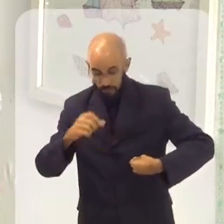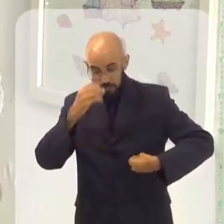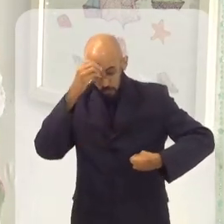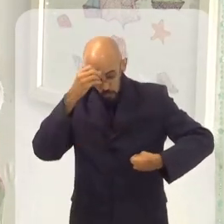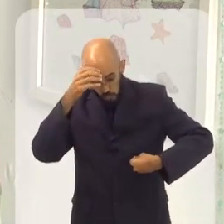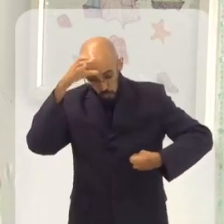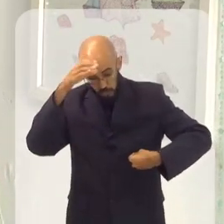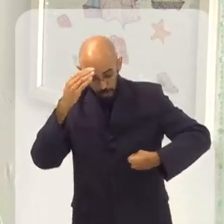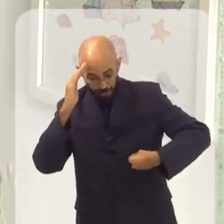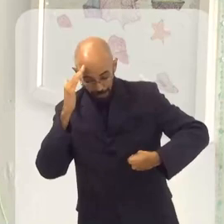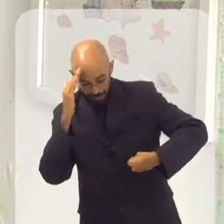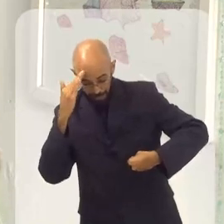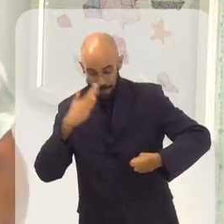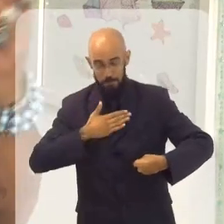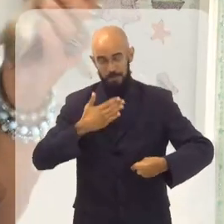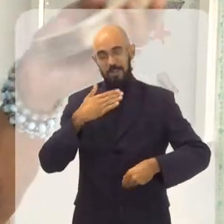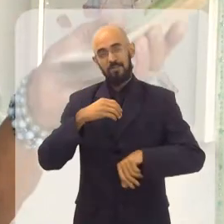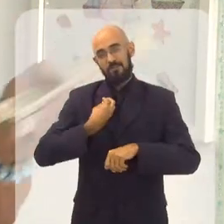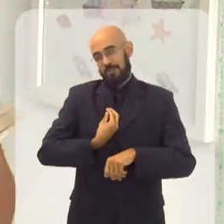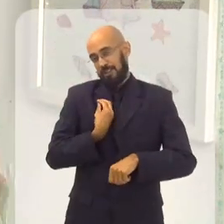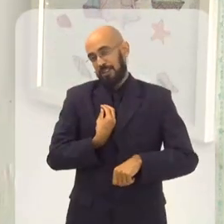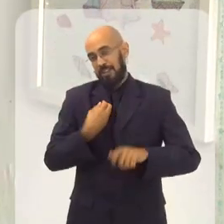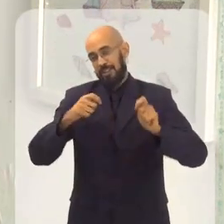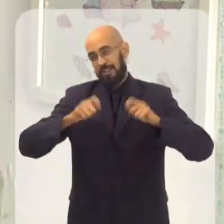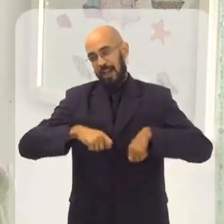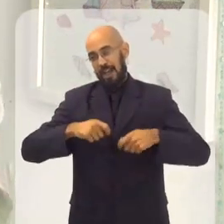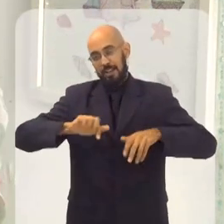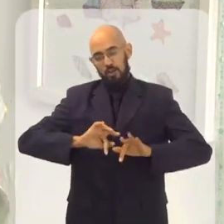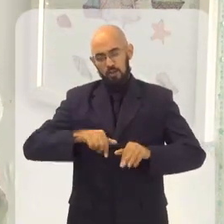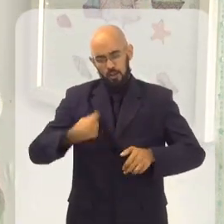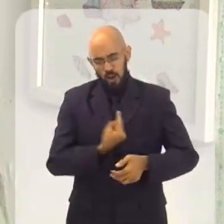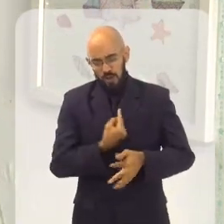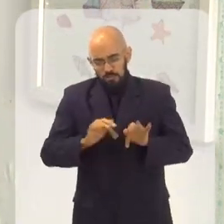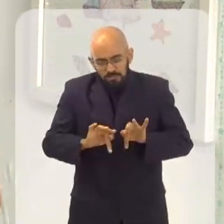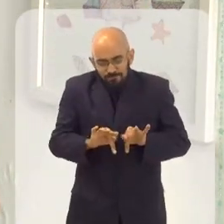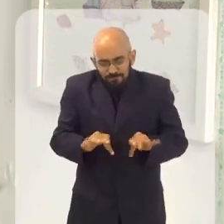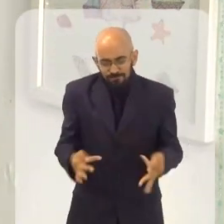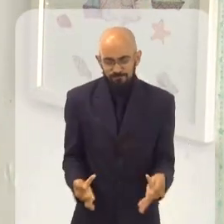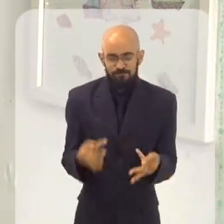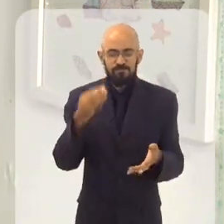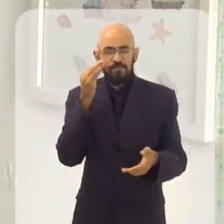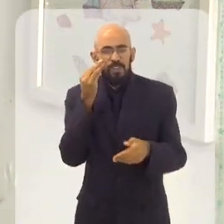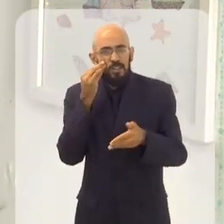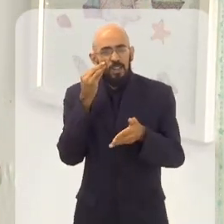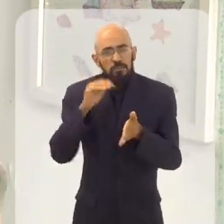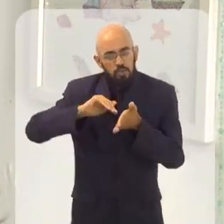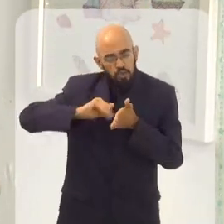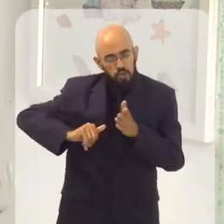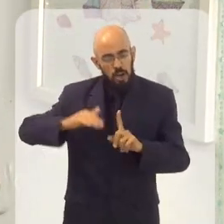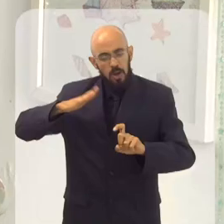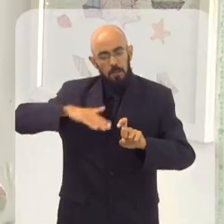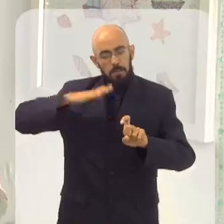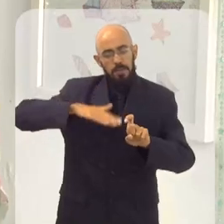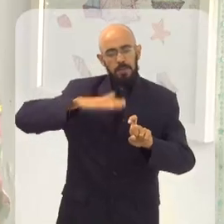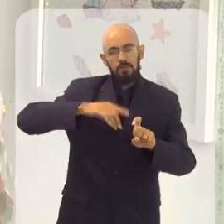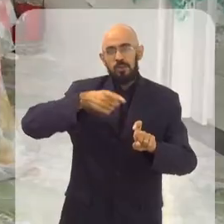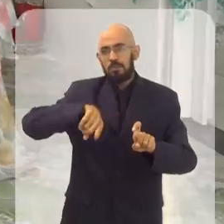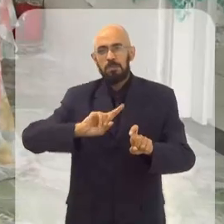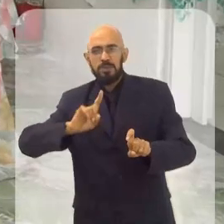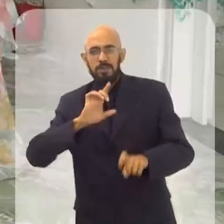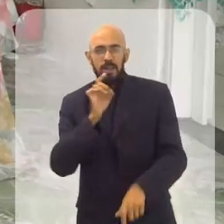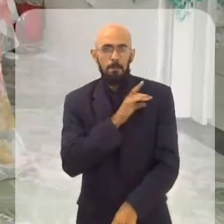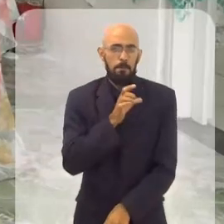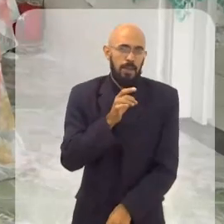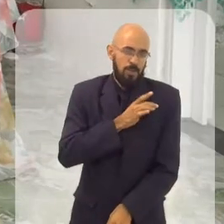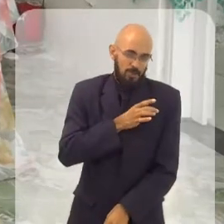Então, tentamos, né, humildemente, desmistificar um pouco. Então, não tem por que você ter medo, se você